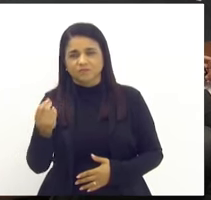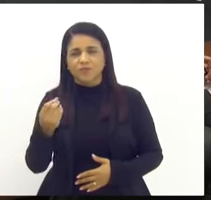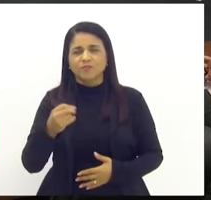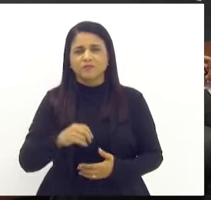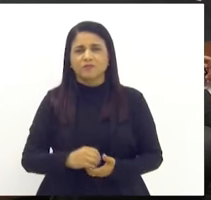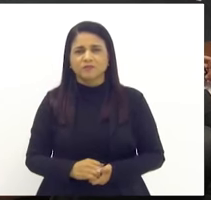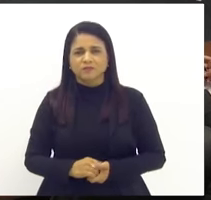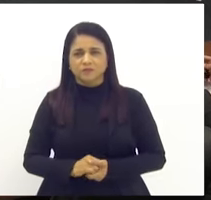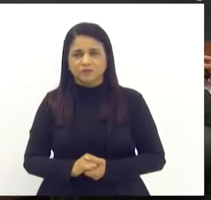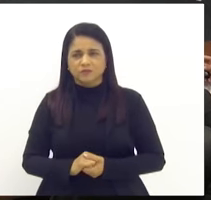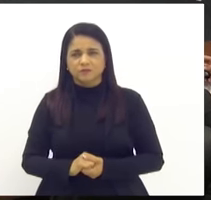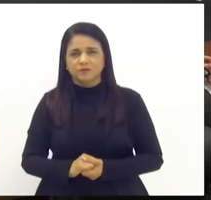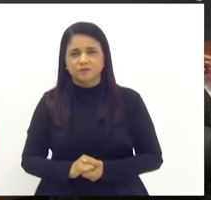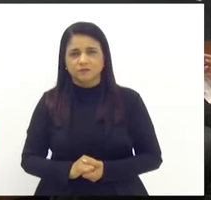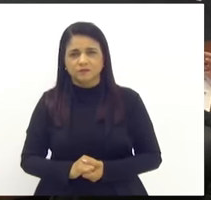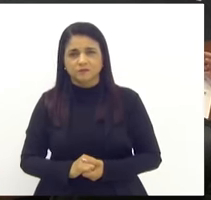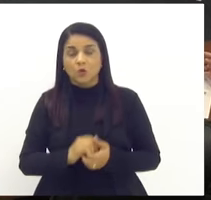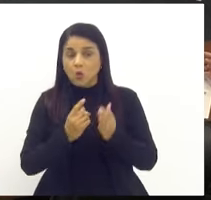Serginho